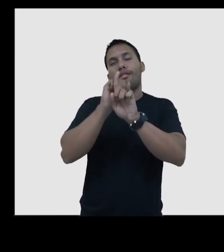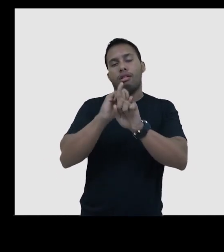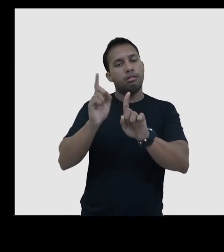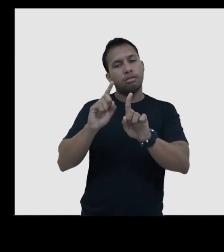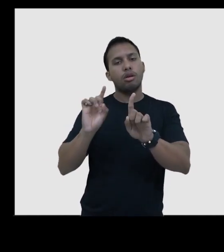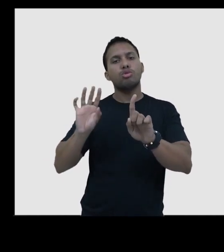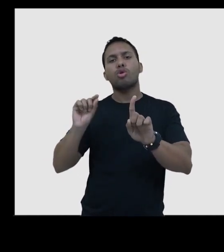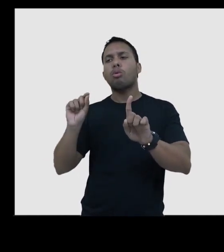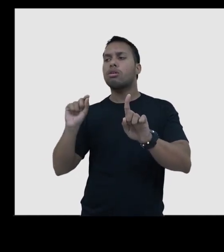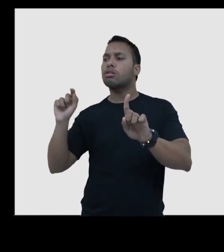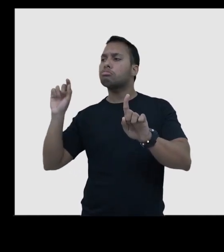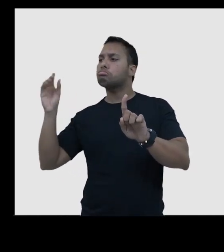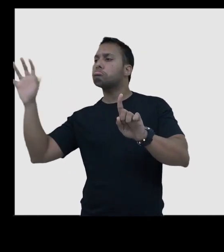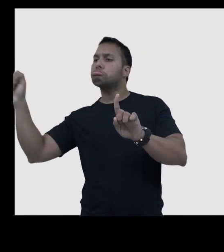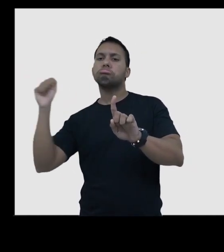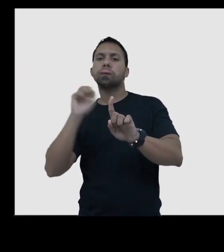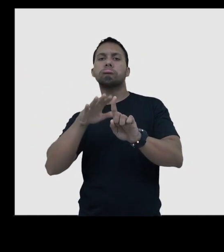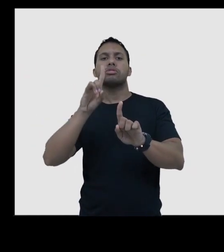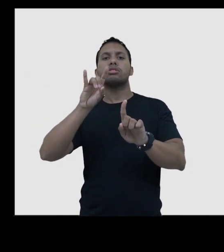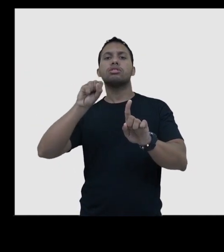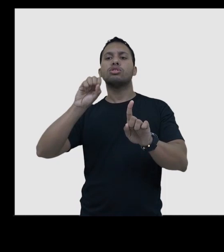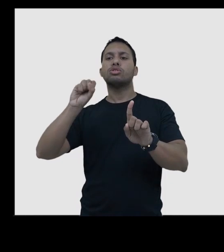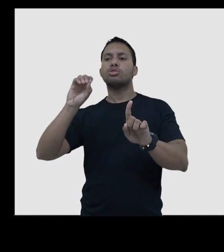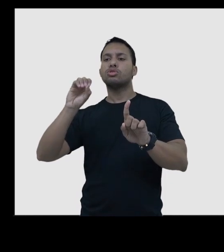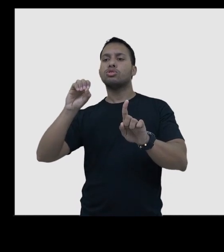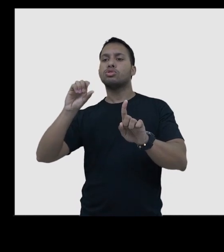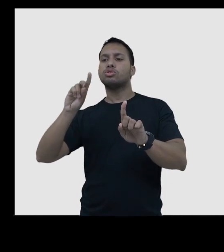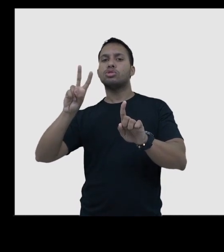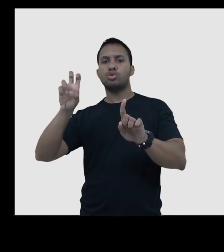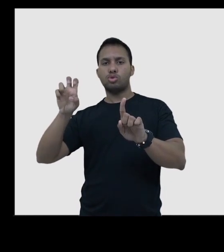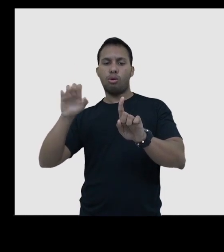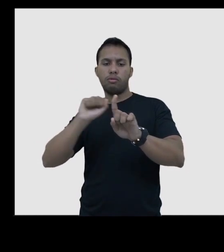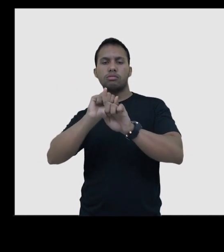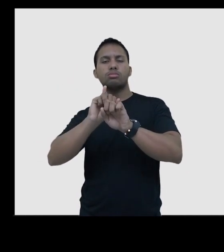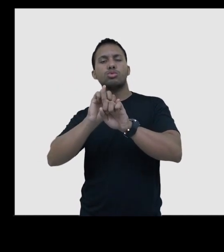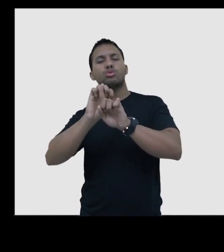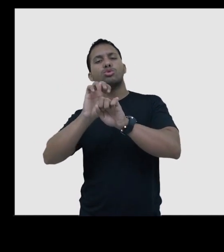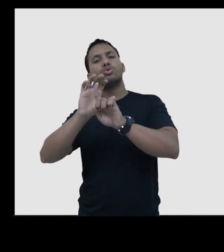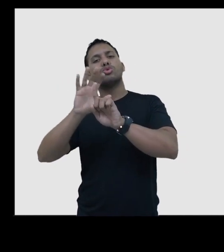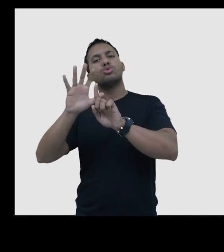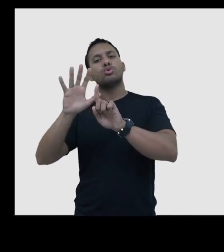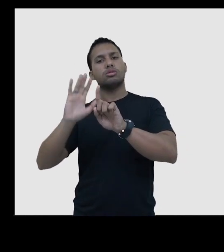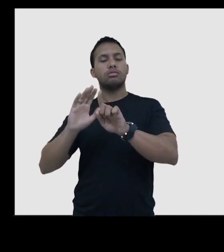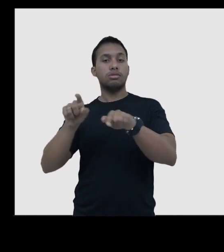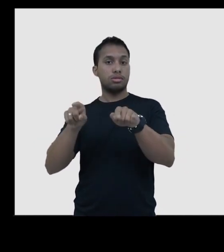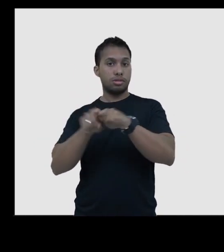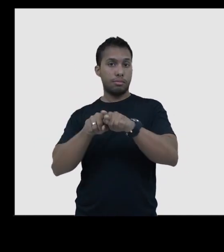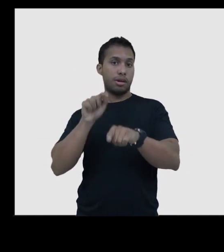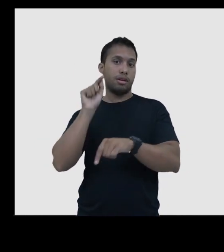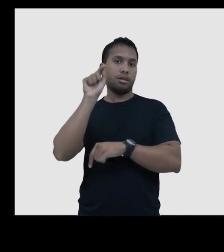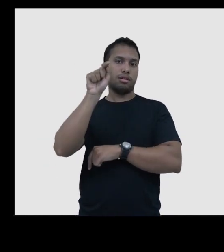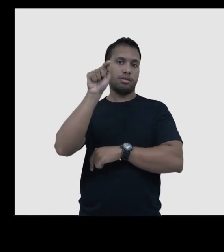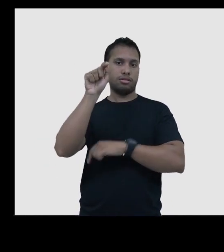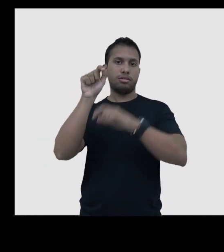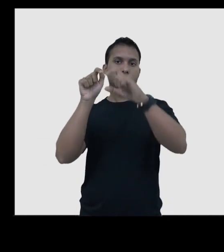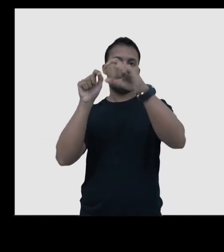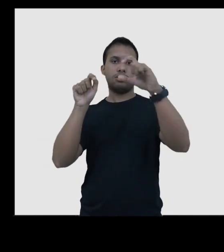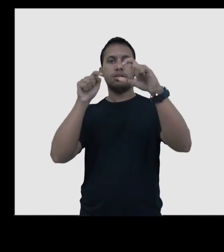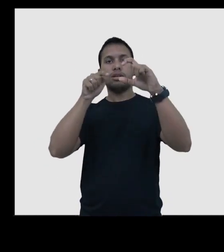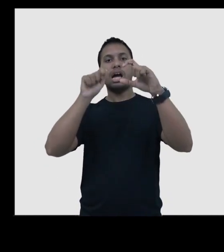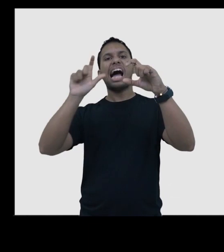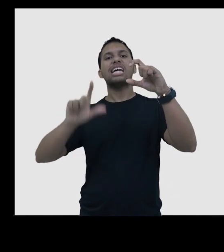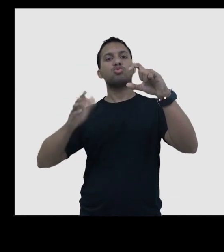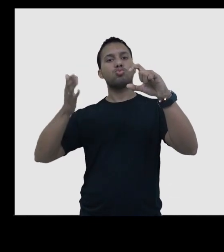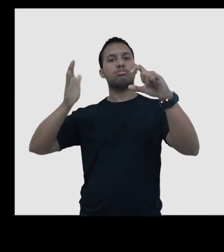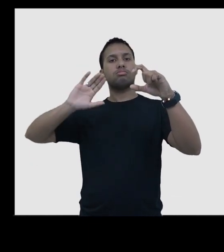apenas um dissolve mesmo para o intérprete ir entrando suavemente na cena. Um dissolve na camada do intérprete e um dissolvezinho